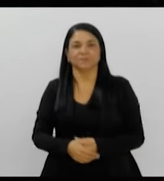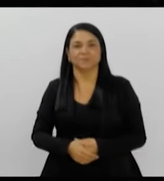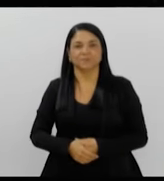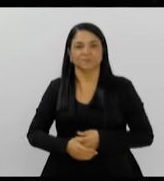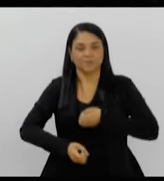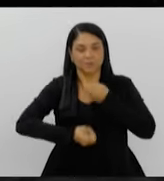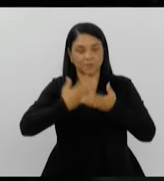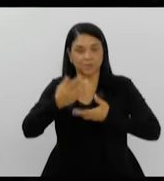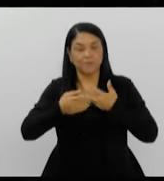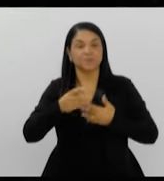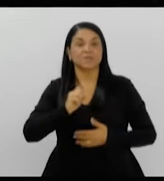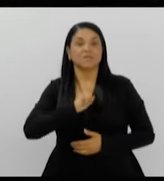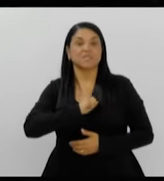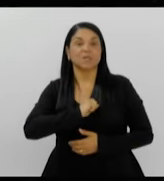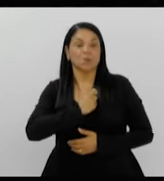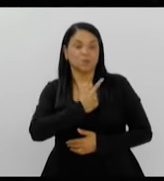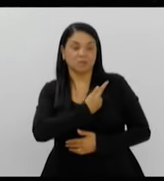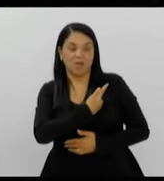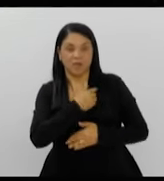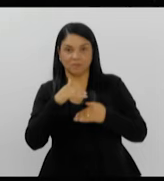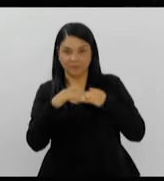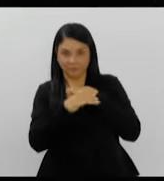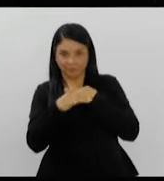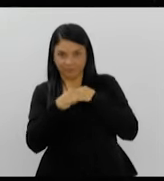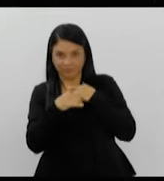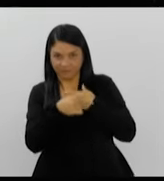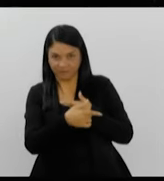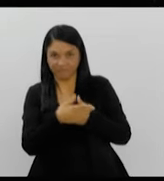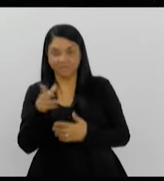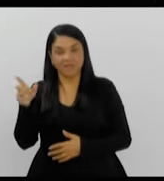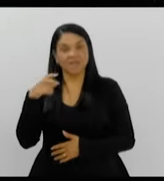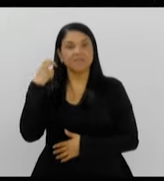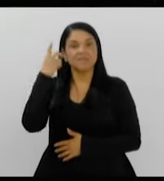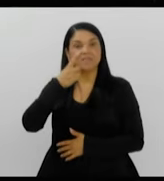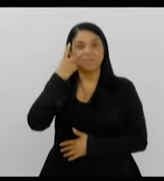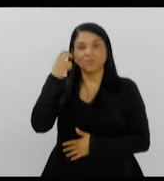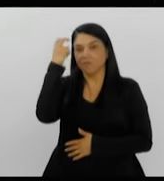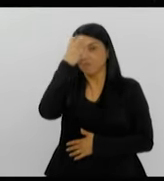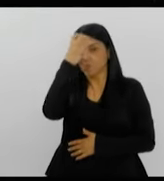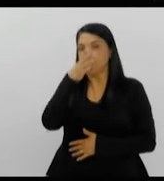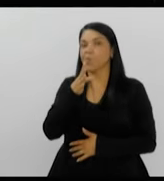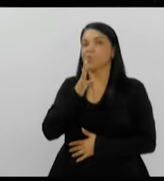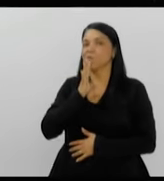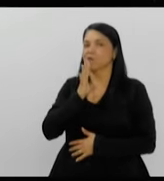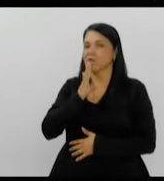para São Gonçalo que a deputada Verônica conhece